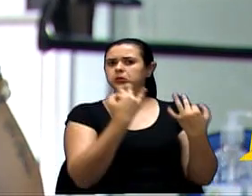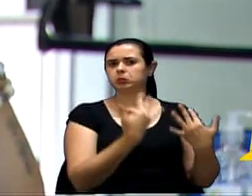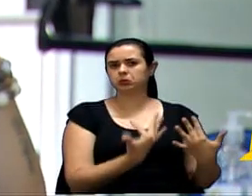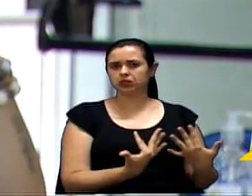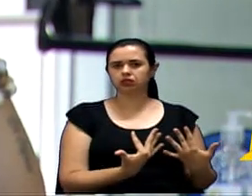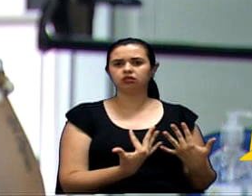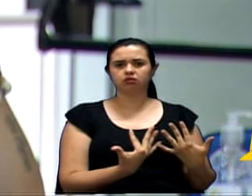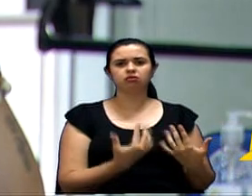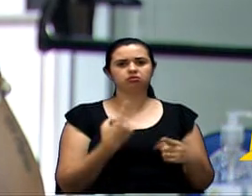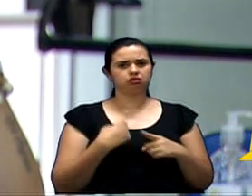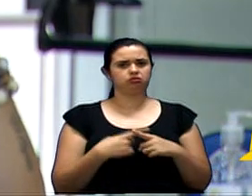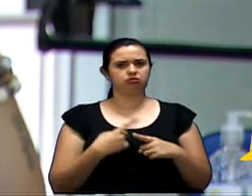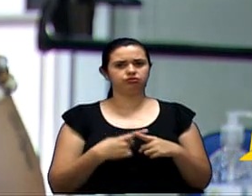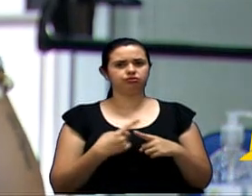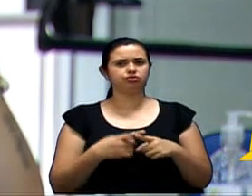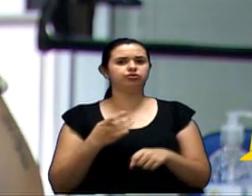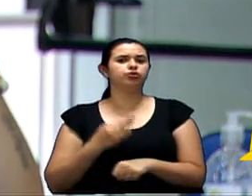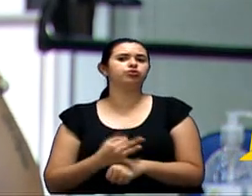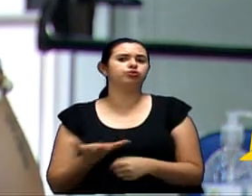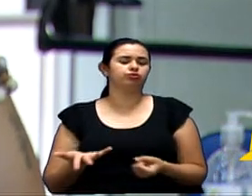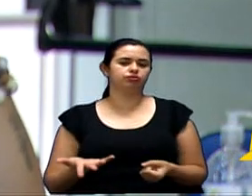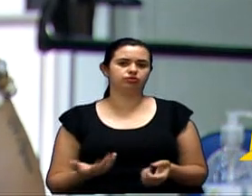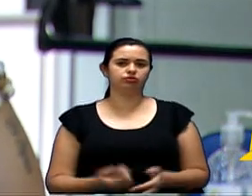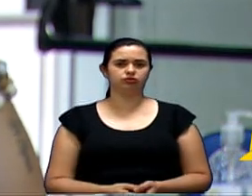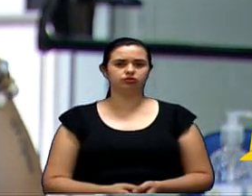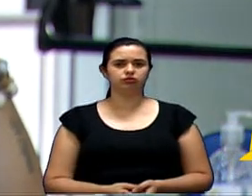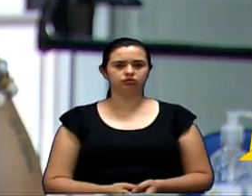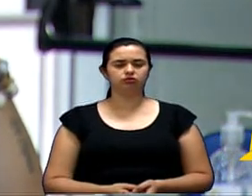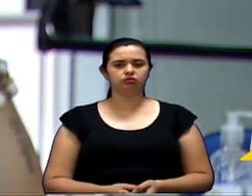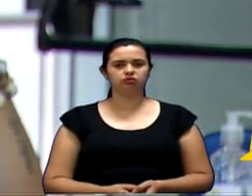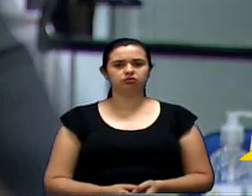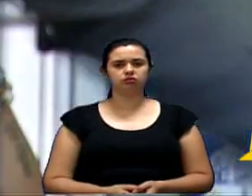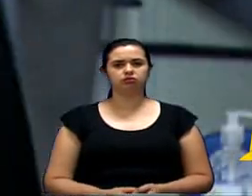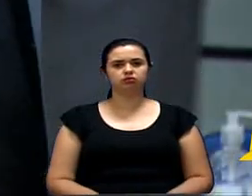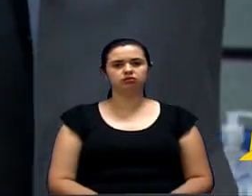esse meio termo até para a gente poder participar da sessão.